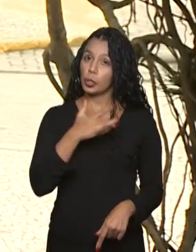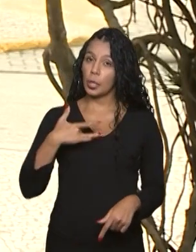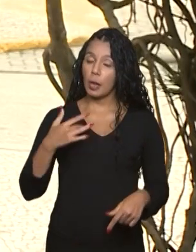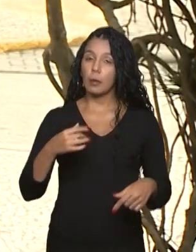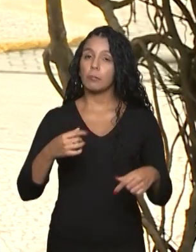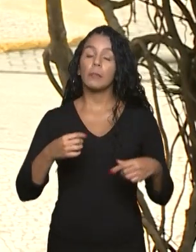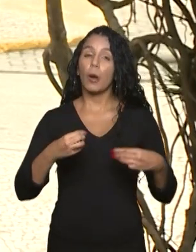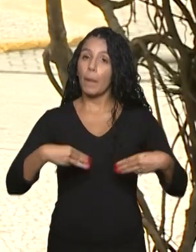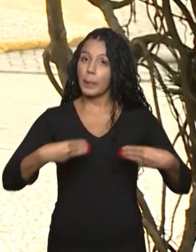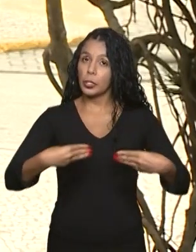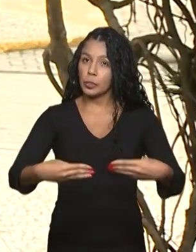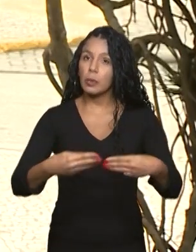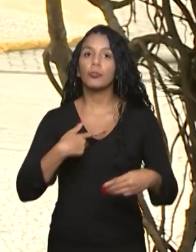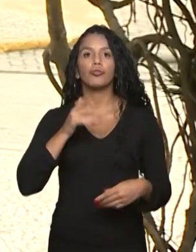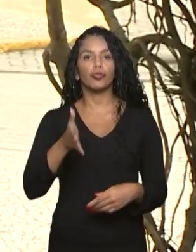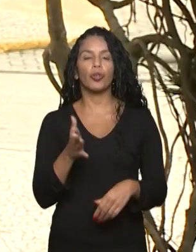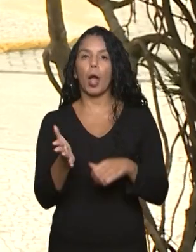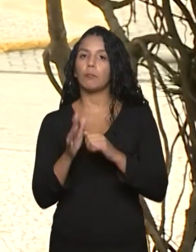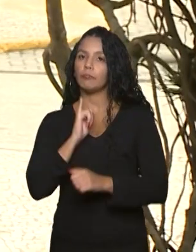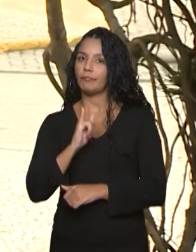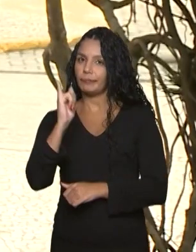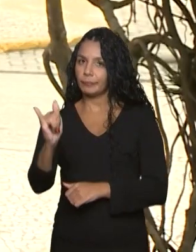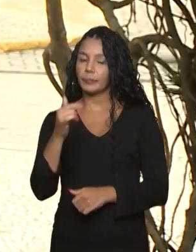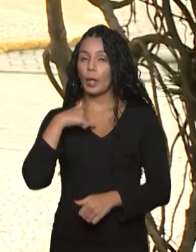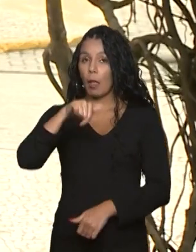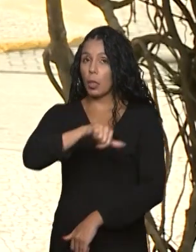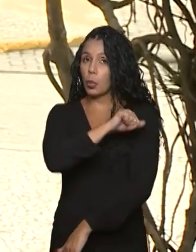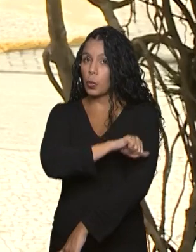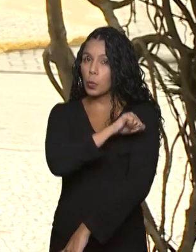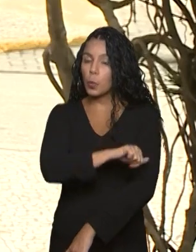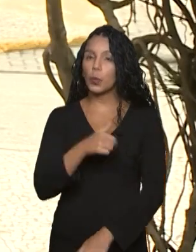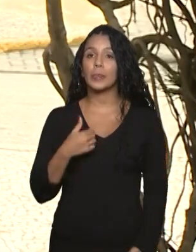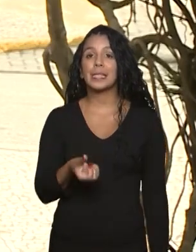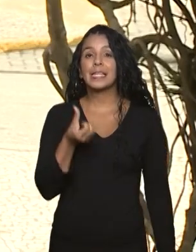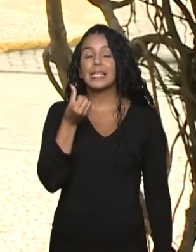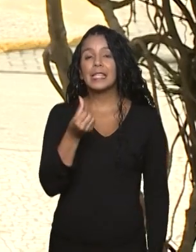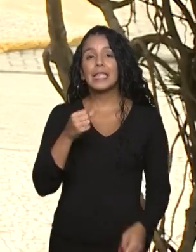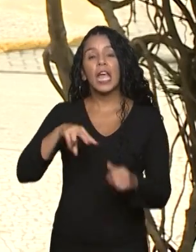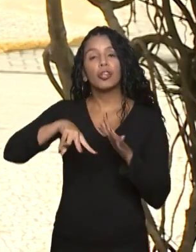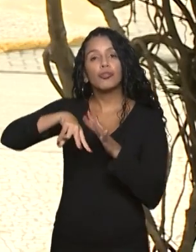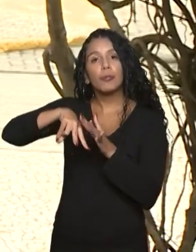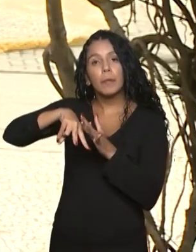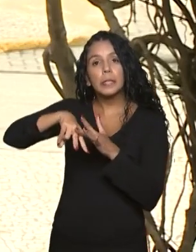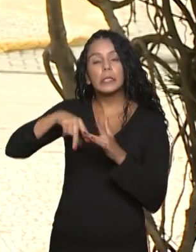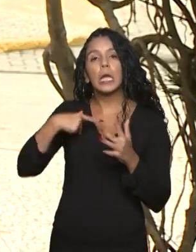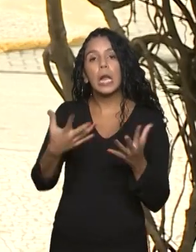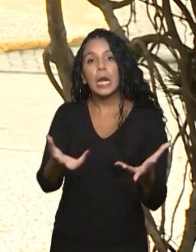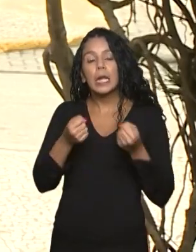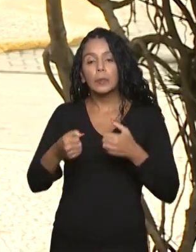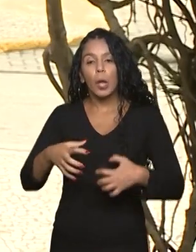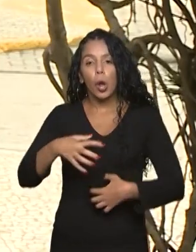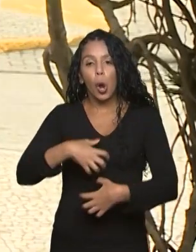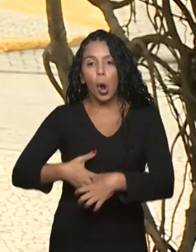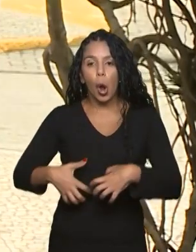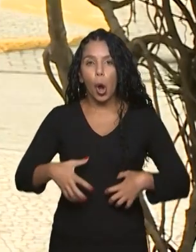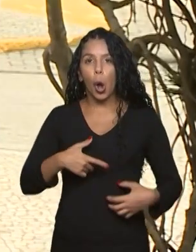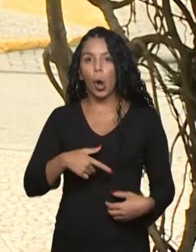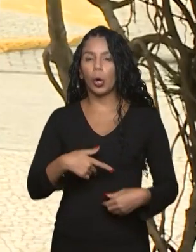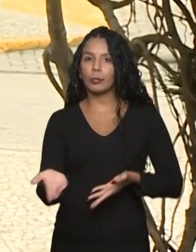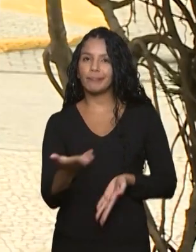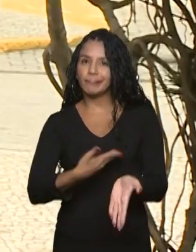da Saúde já foram notificados. Aqui no Rio de Janeiro, seis pacientes que receberam órgãos transplantados